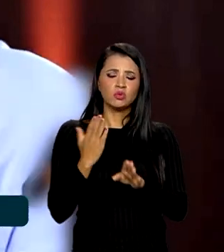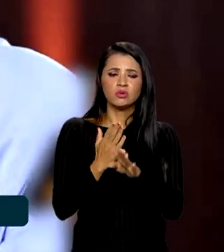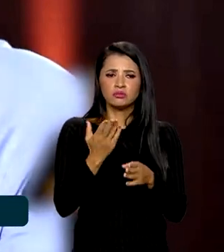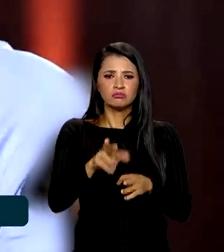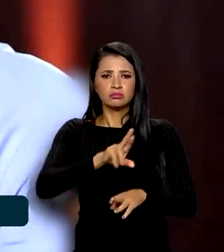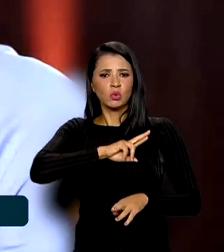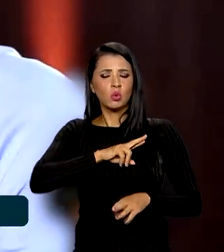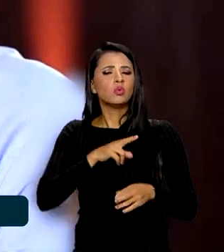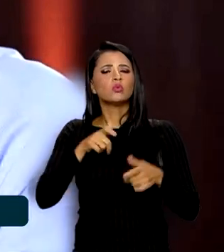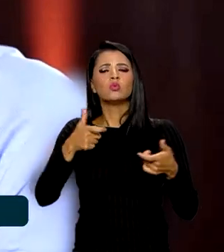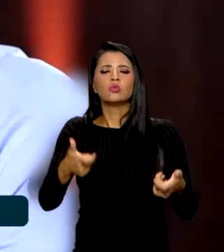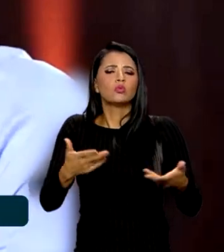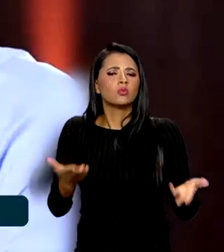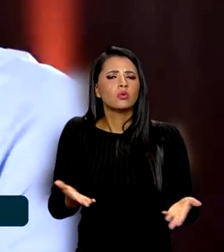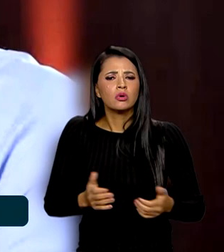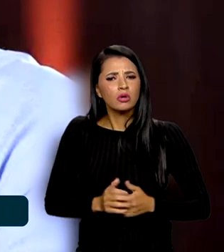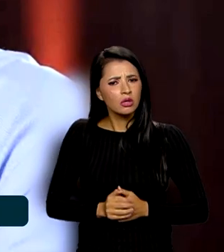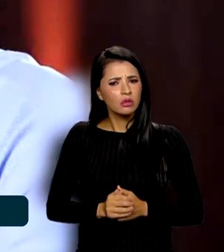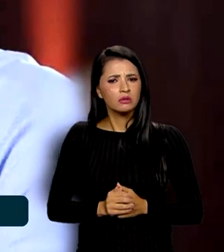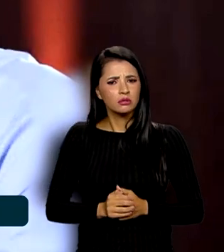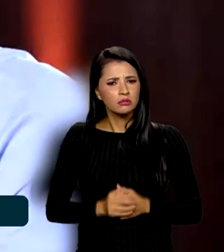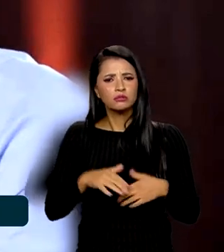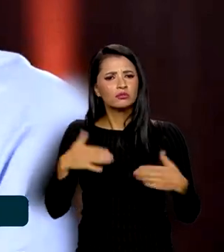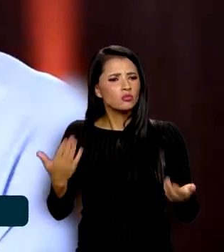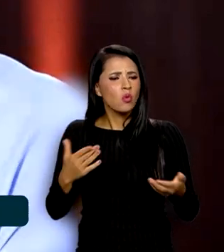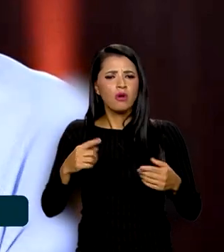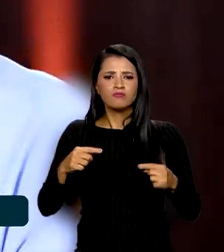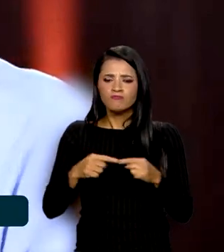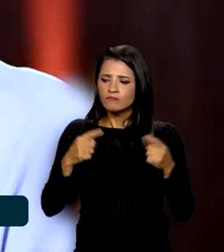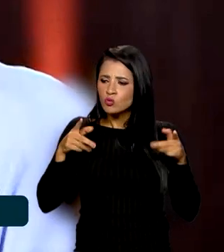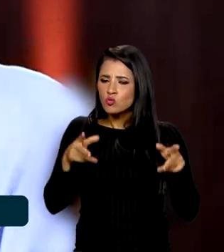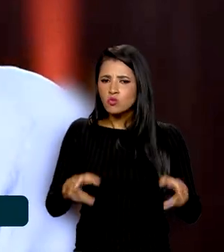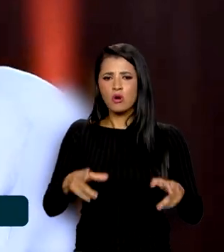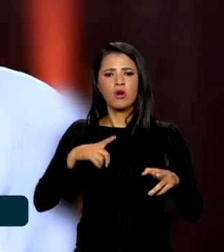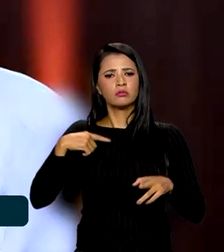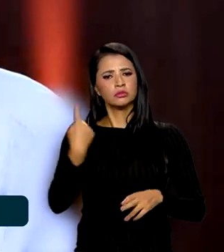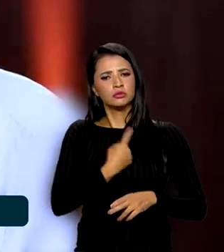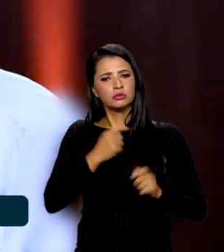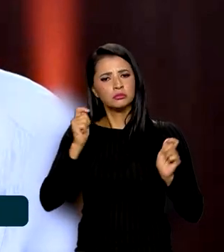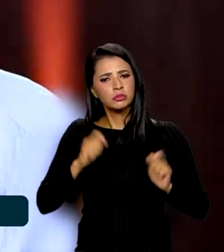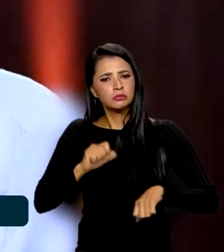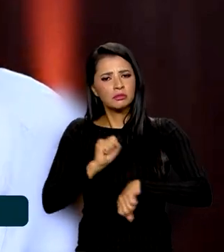é o ponto, qual é o denominador comum para a gente poder parar essa guerra?